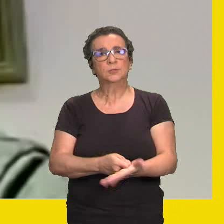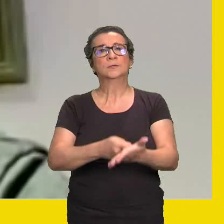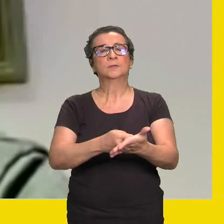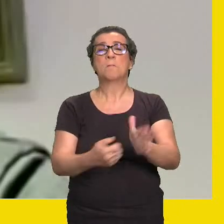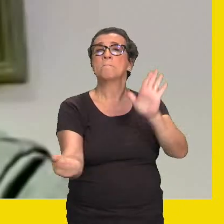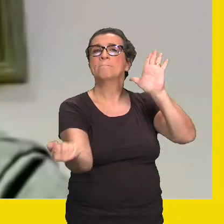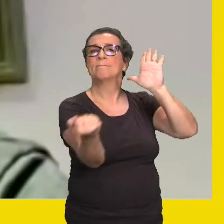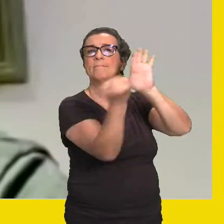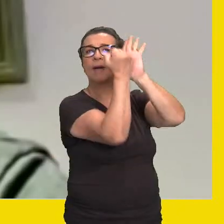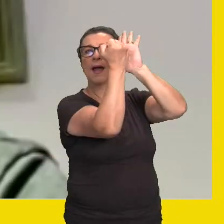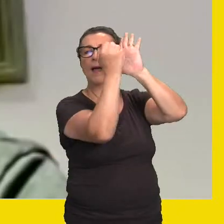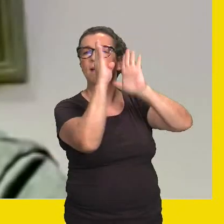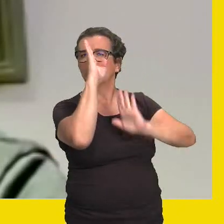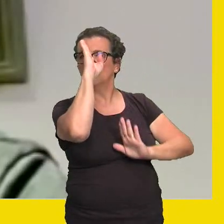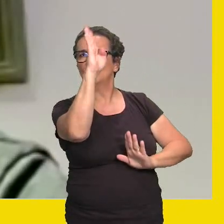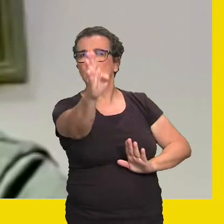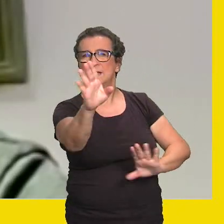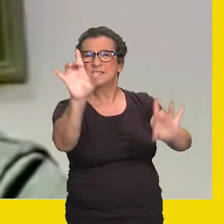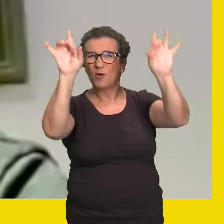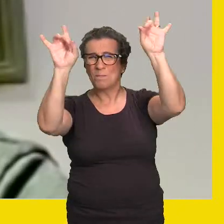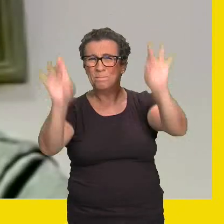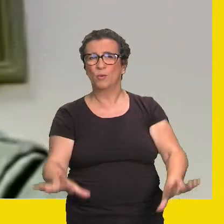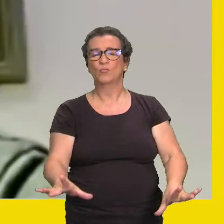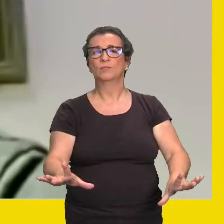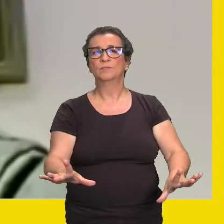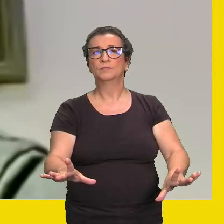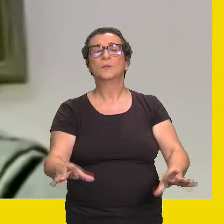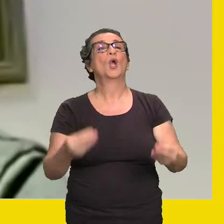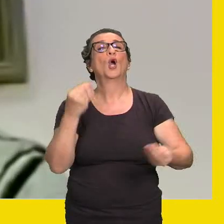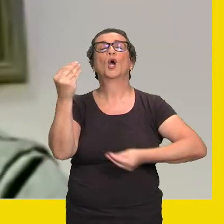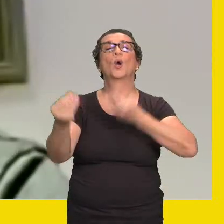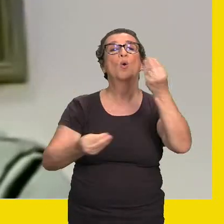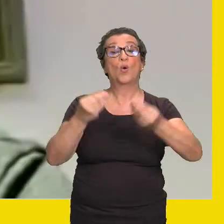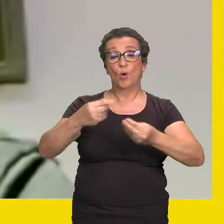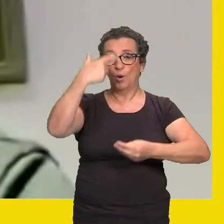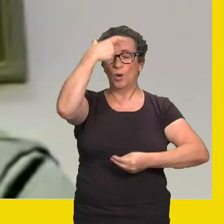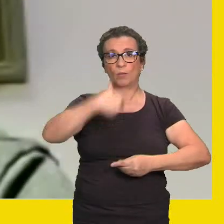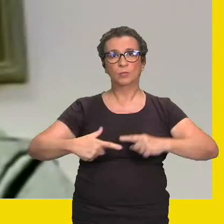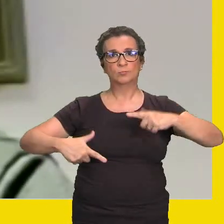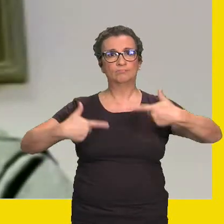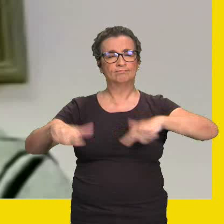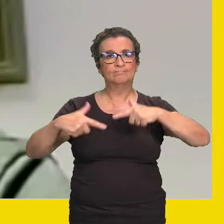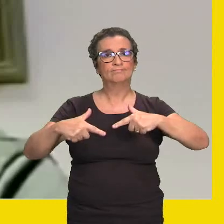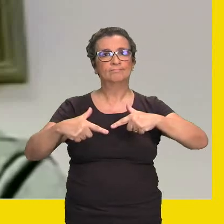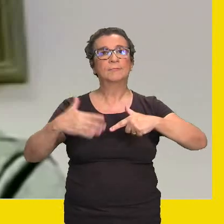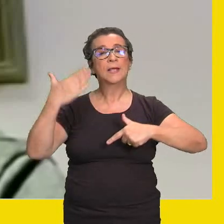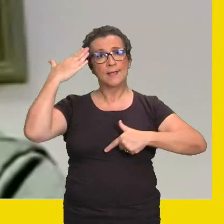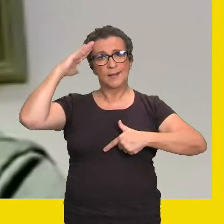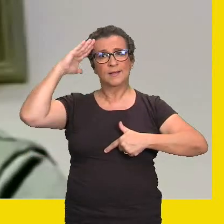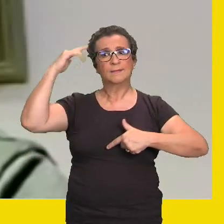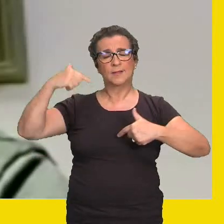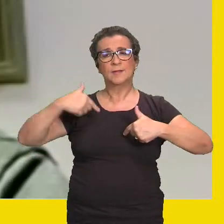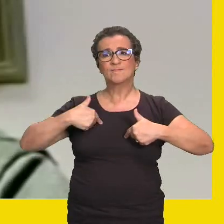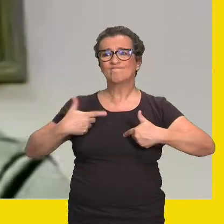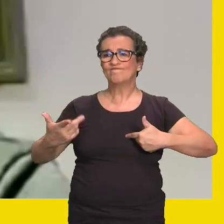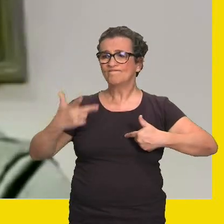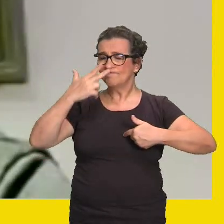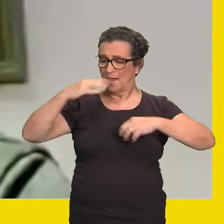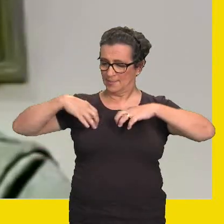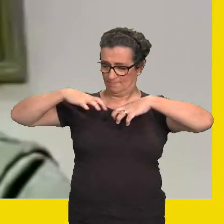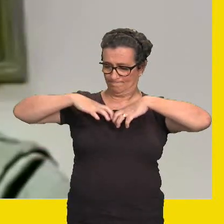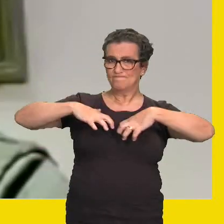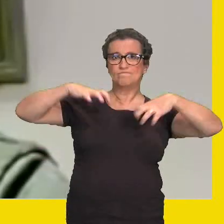marca e direção específicas, que, como trabalhadores, entendam que são vítimas da polarização